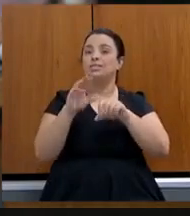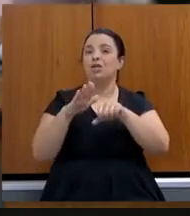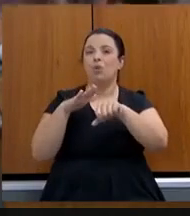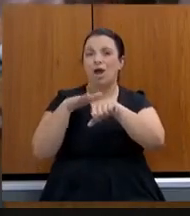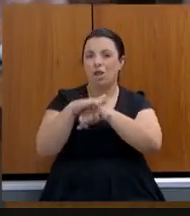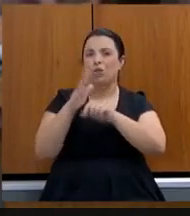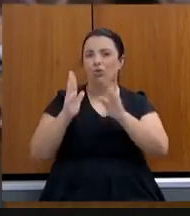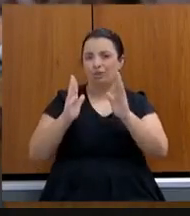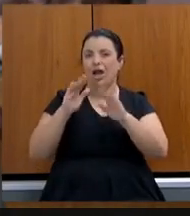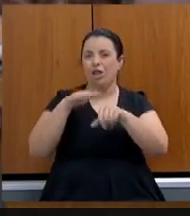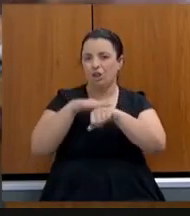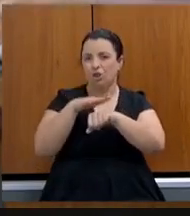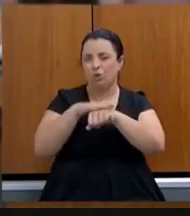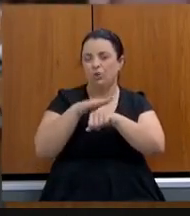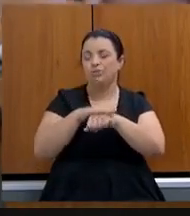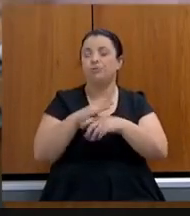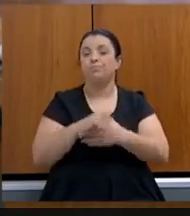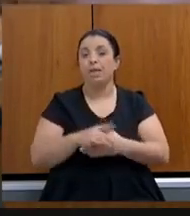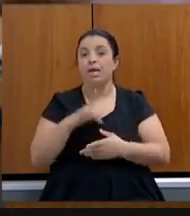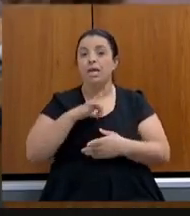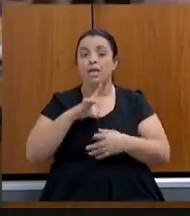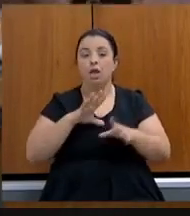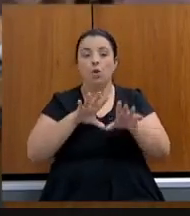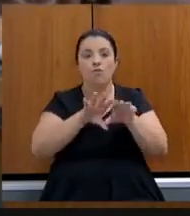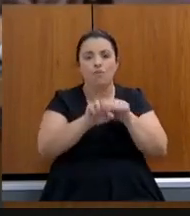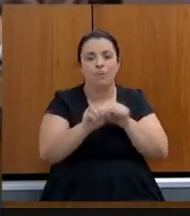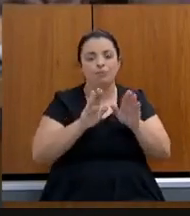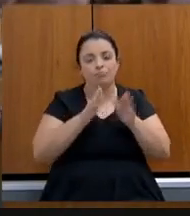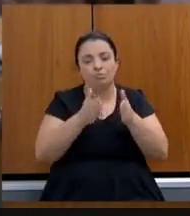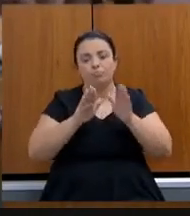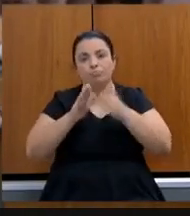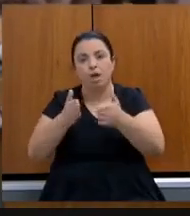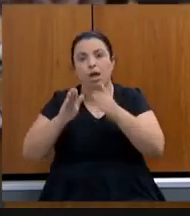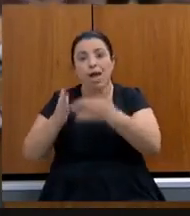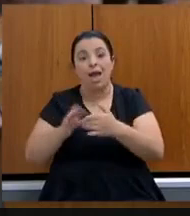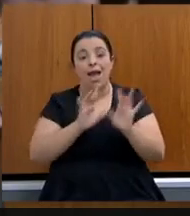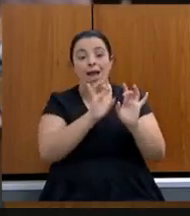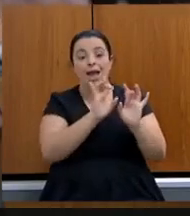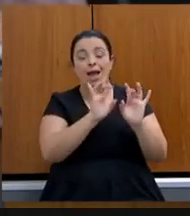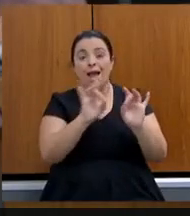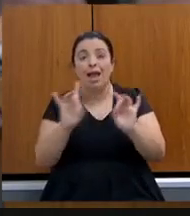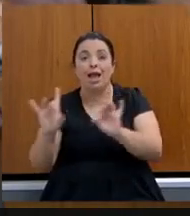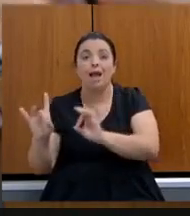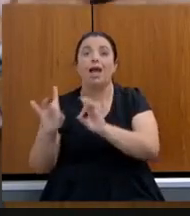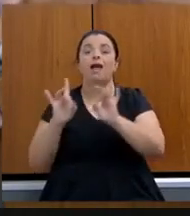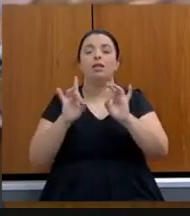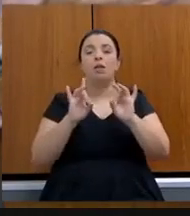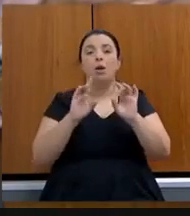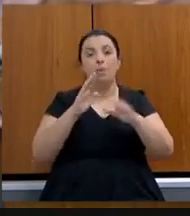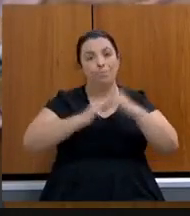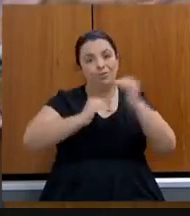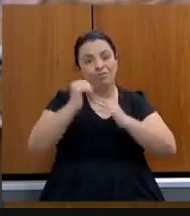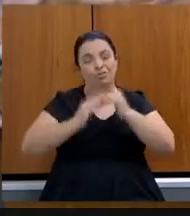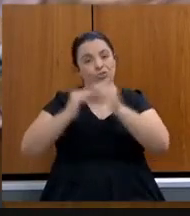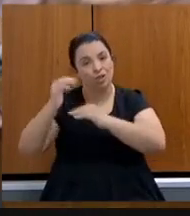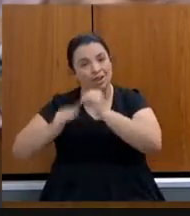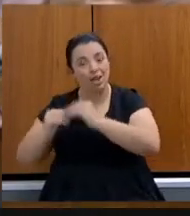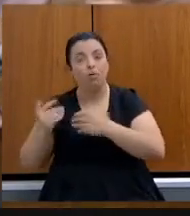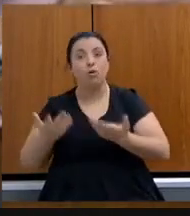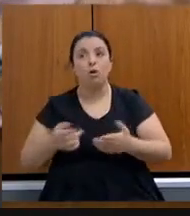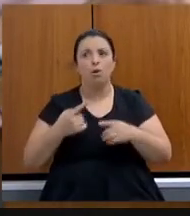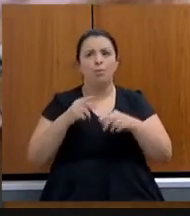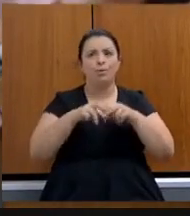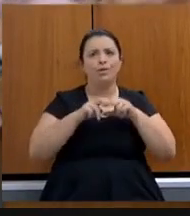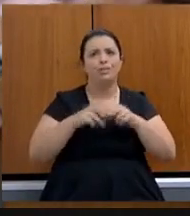temos agora a formação direcionada cada um dos profissionais recebendo finalizações inclusive de com um feliz ele tá porque aí eu nunca havia sido